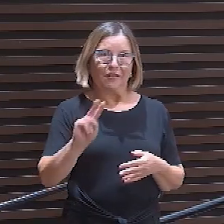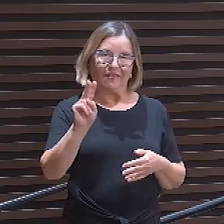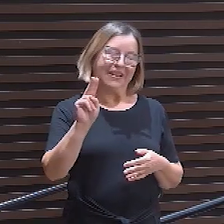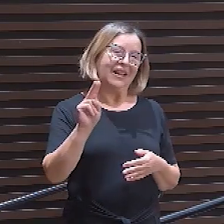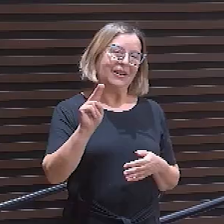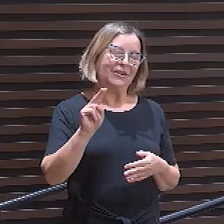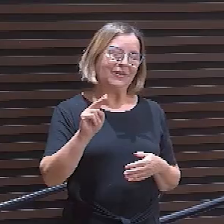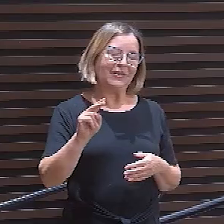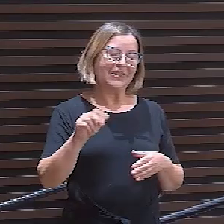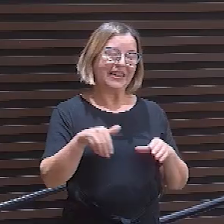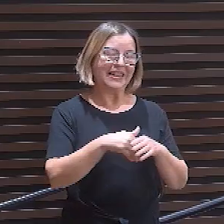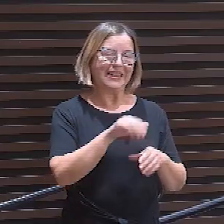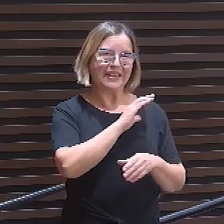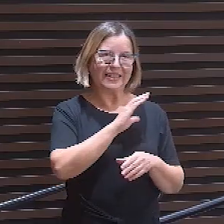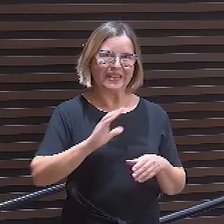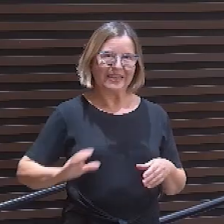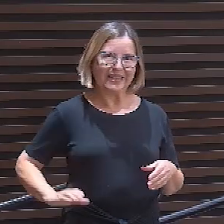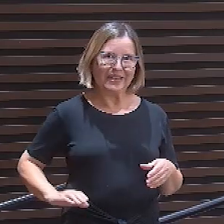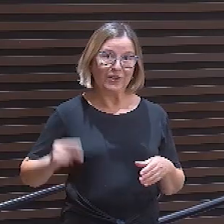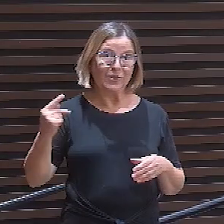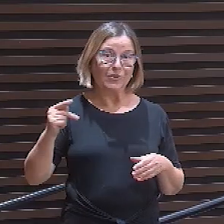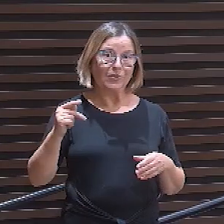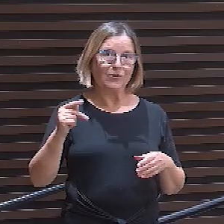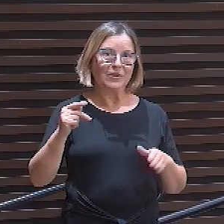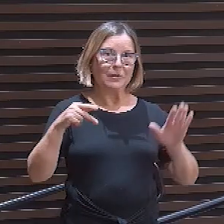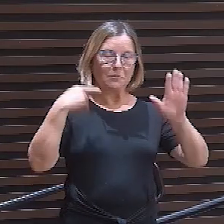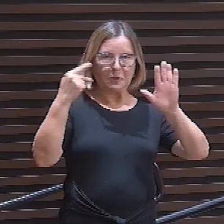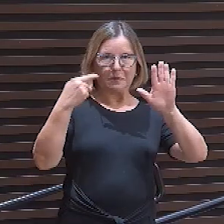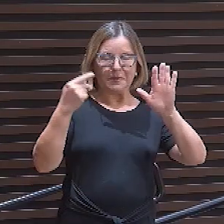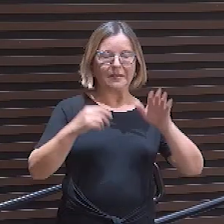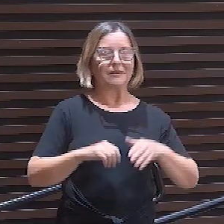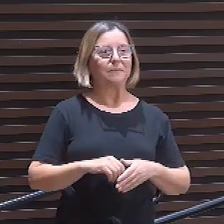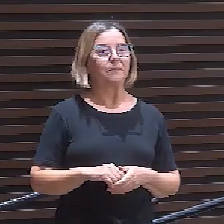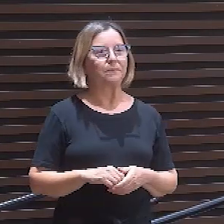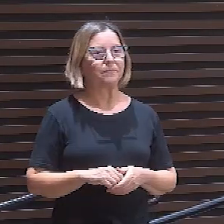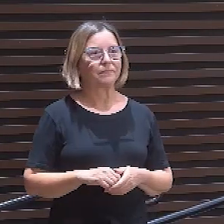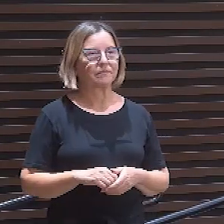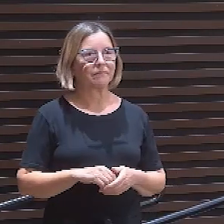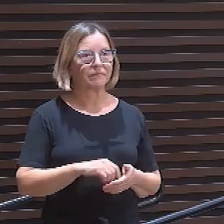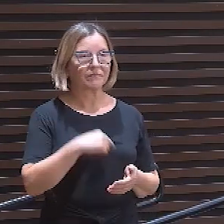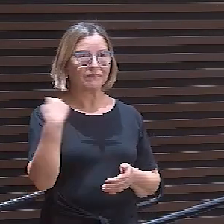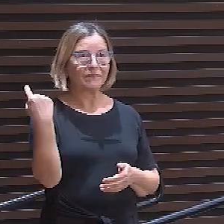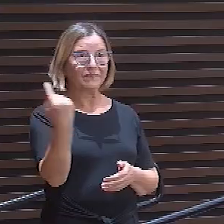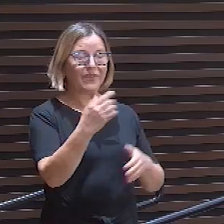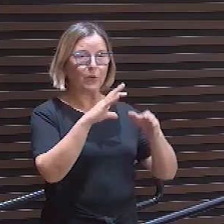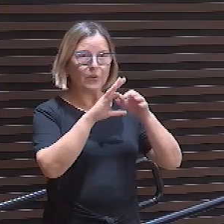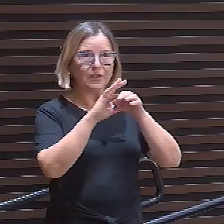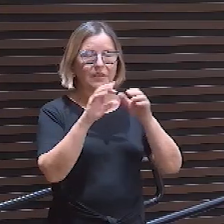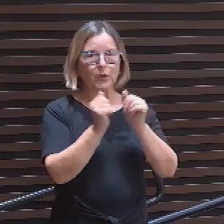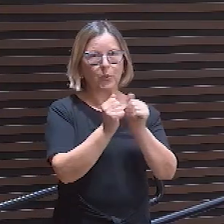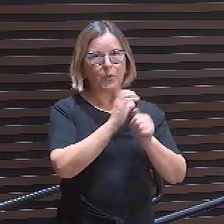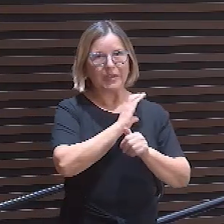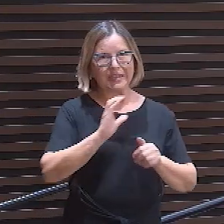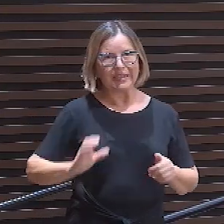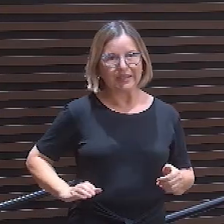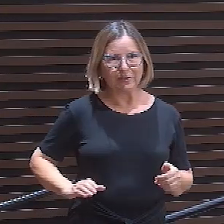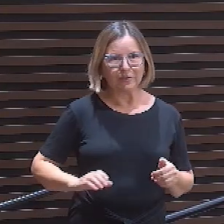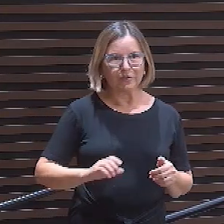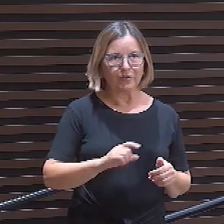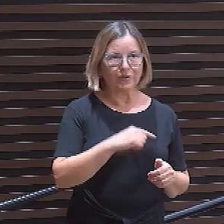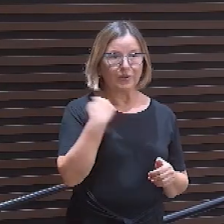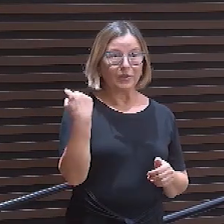forma, nossa união com Cristo nos permite viver em um reino que não é deste